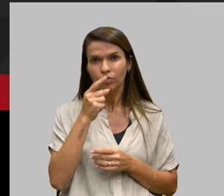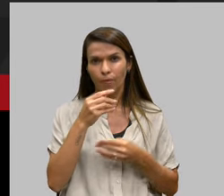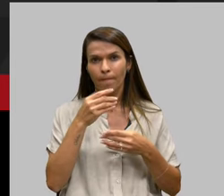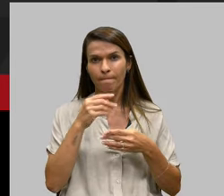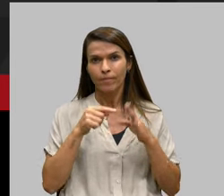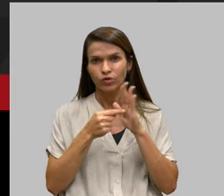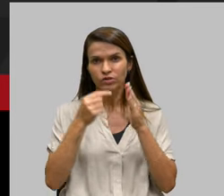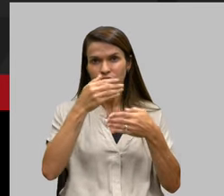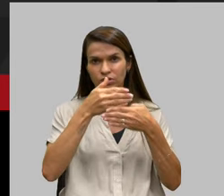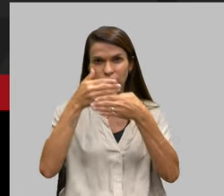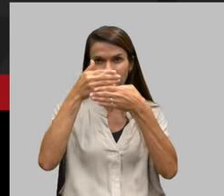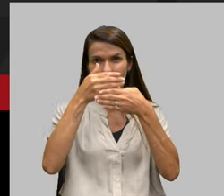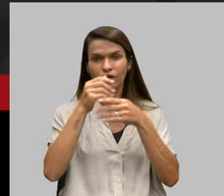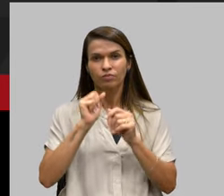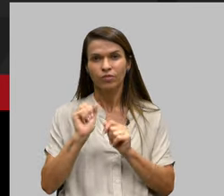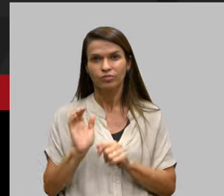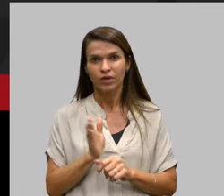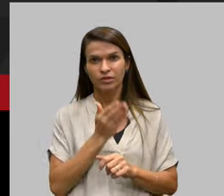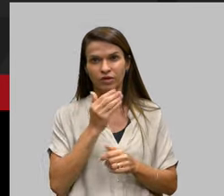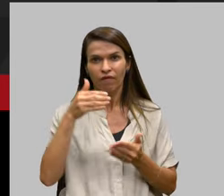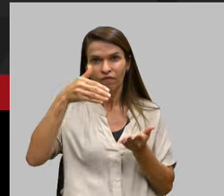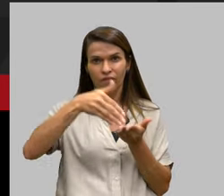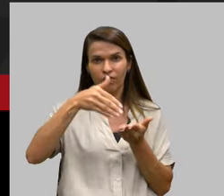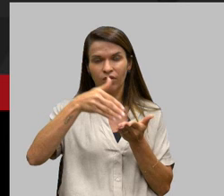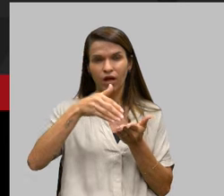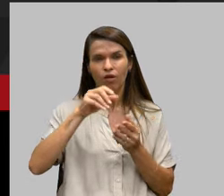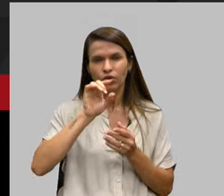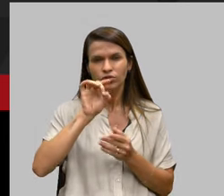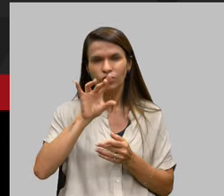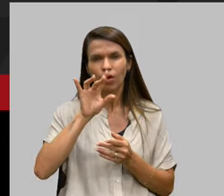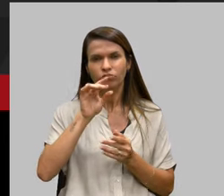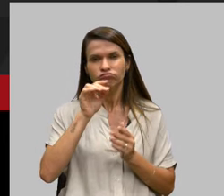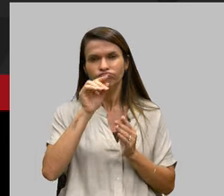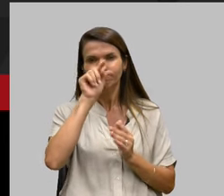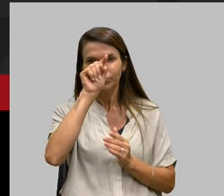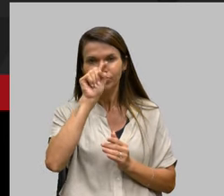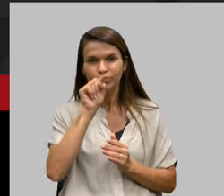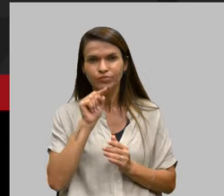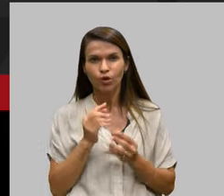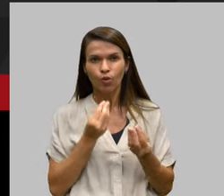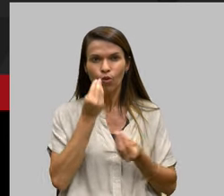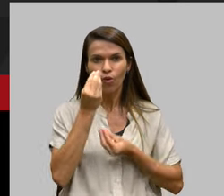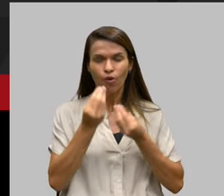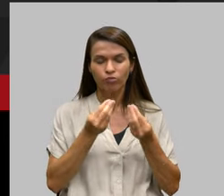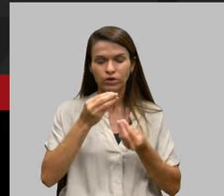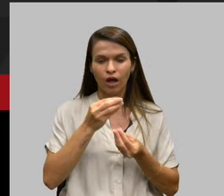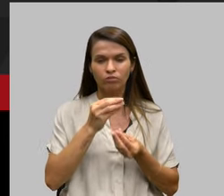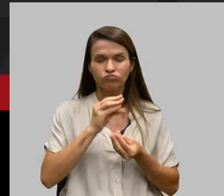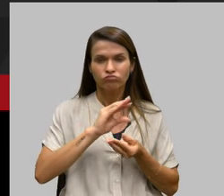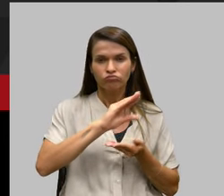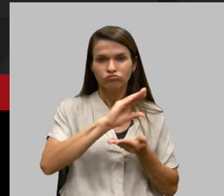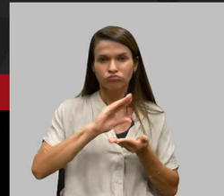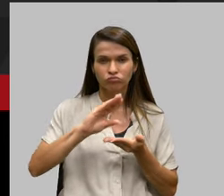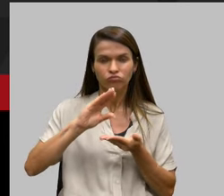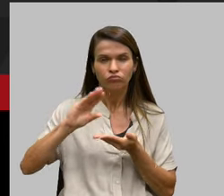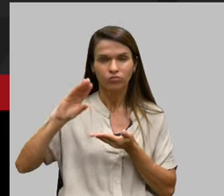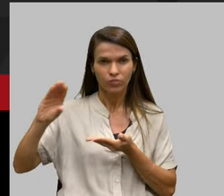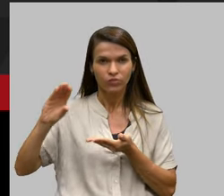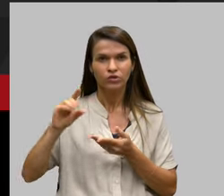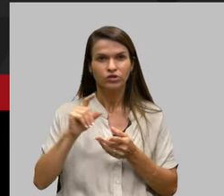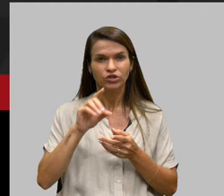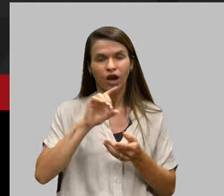passar e terminando aqui é só um Panorama de como como que está essa distribuição desses convênios das entidades